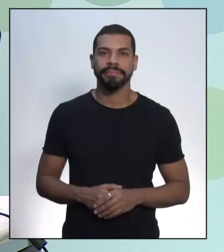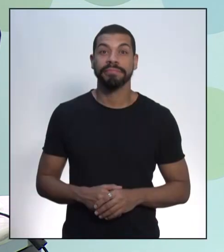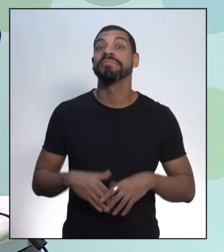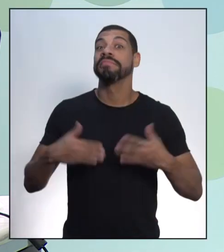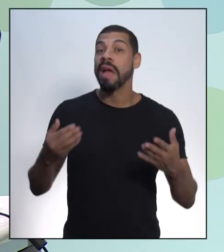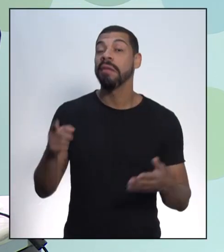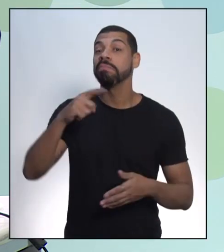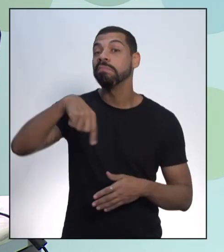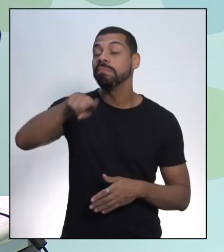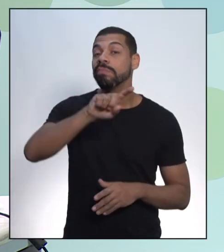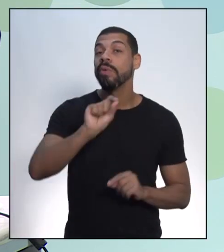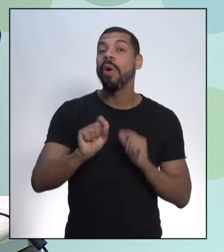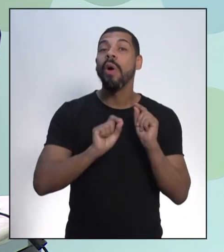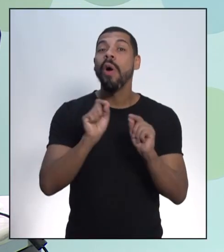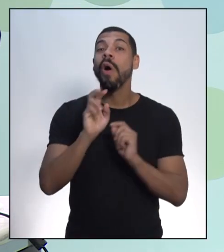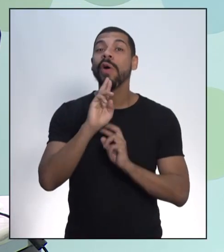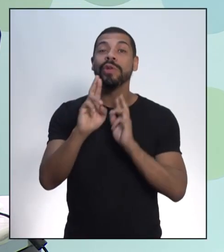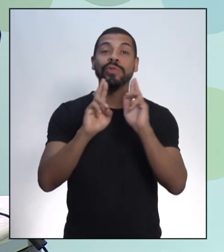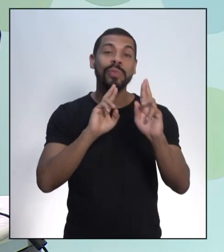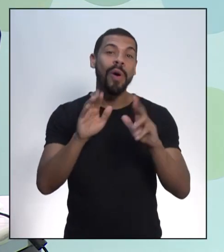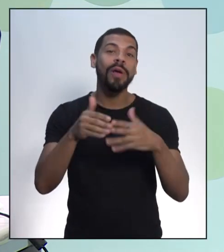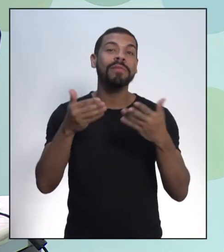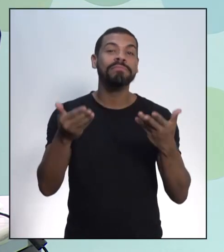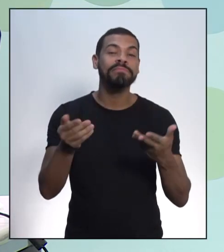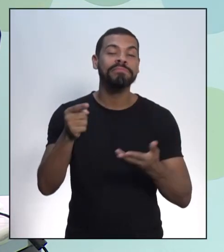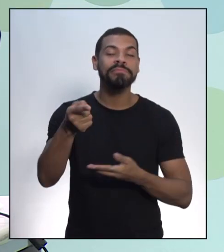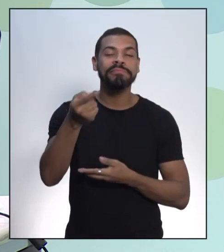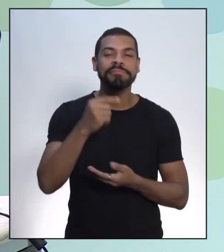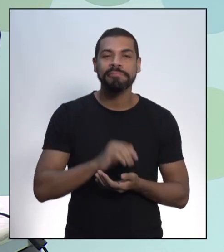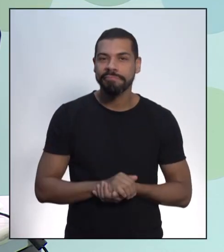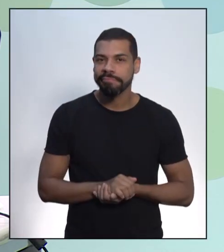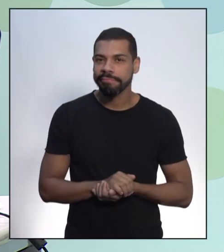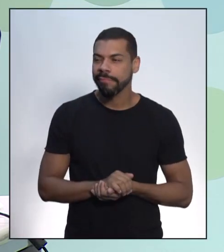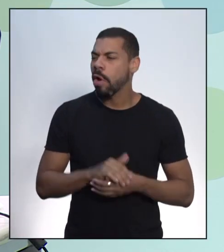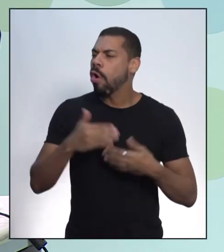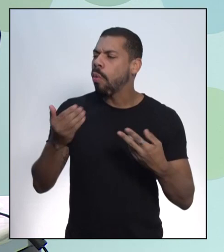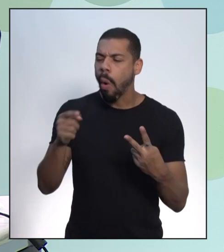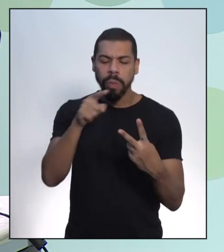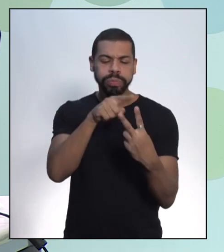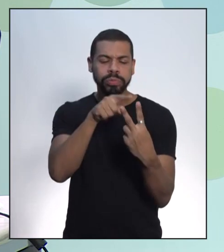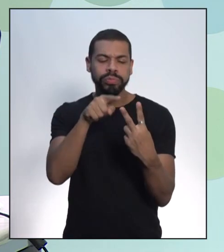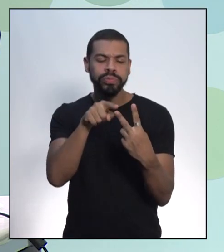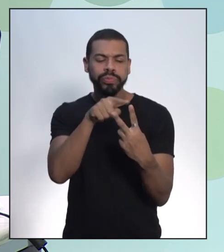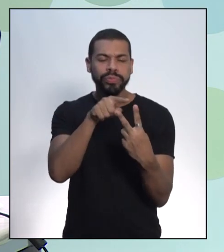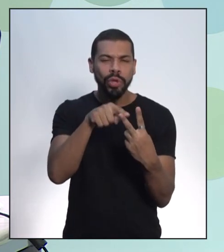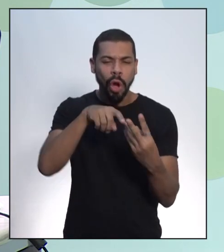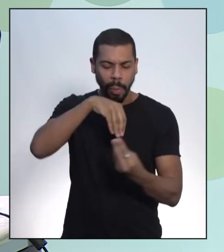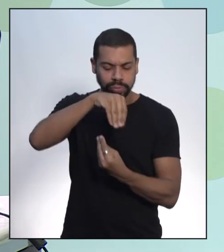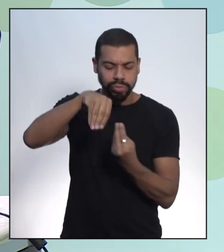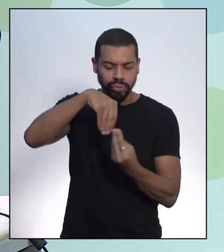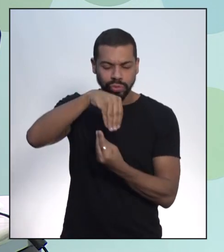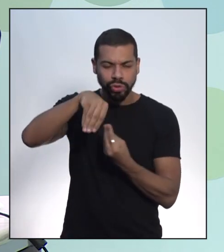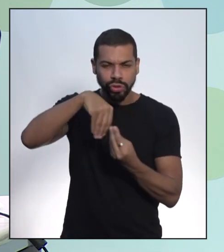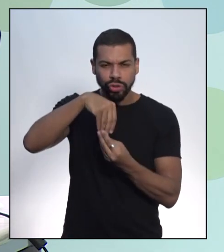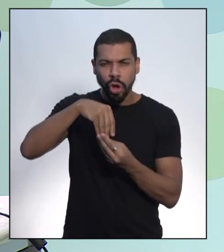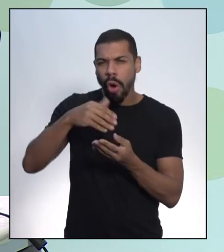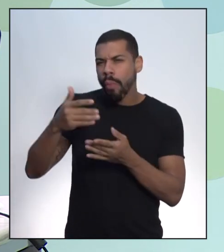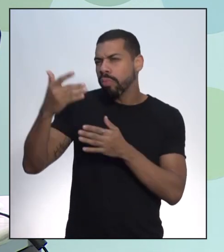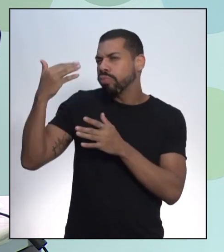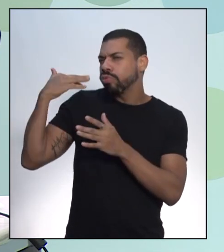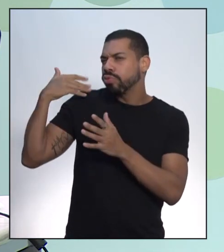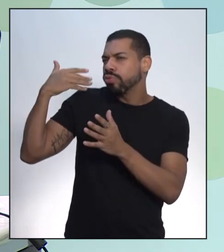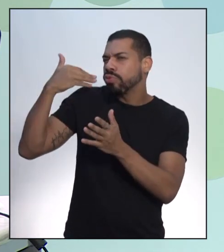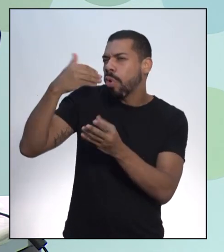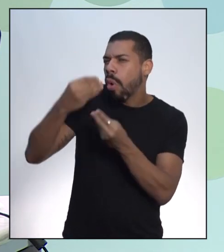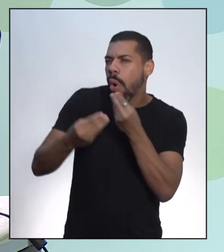Então, pessoal, qual foi a resposta que nós obtivemos, professora? Qual desses dois que foram adicionados lá na fase de decantação,